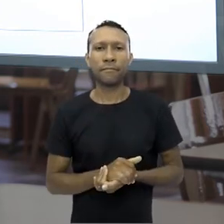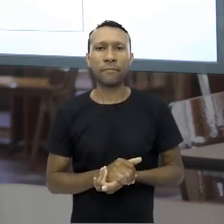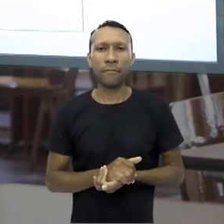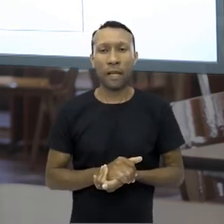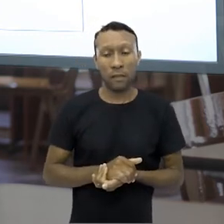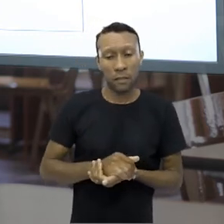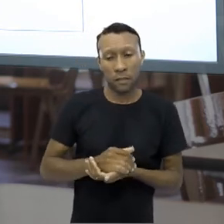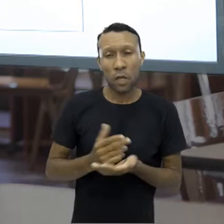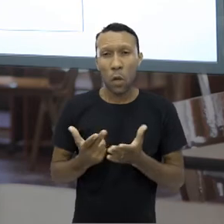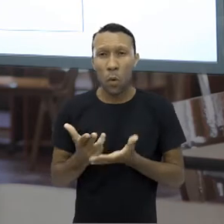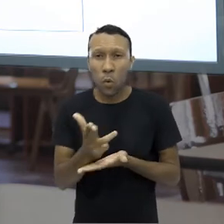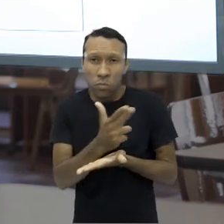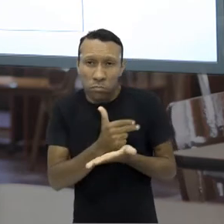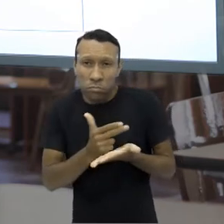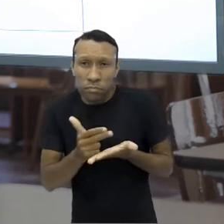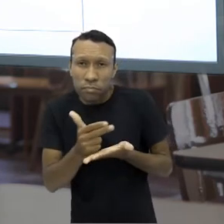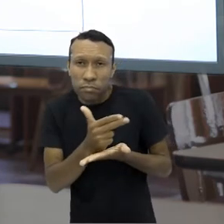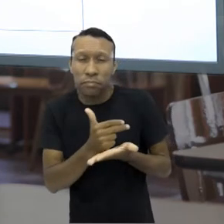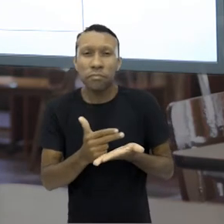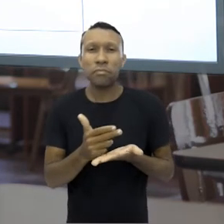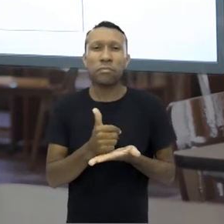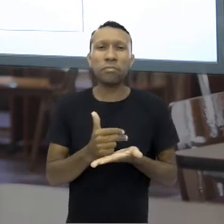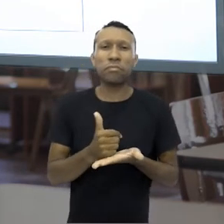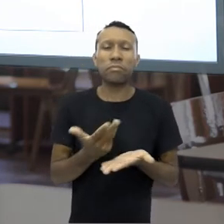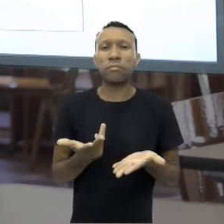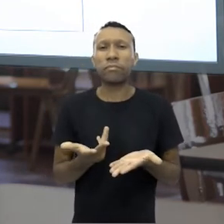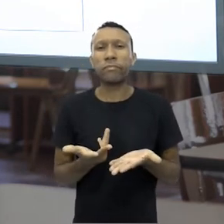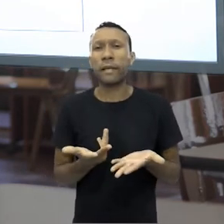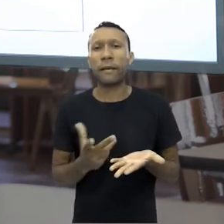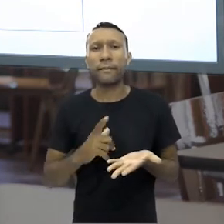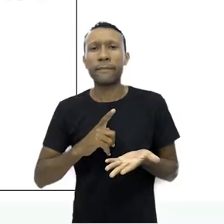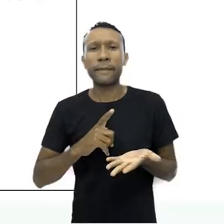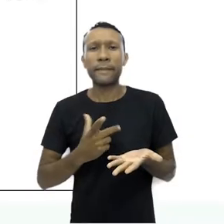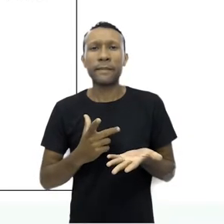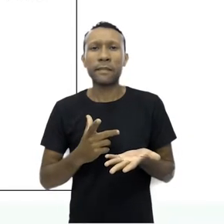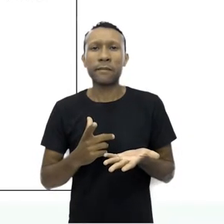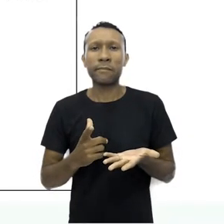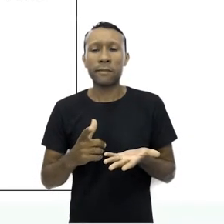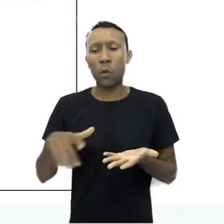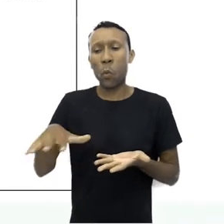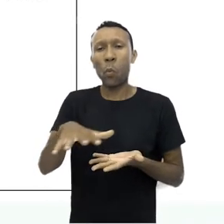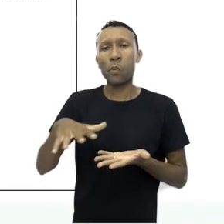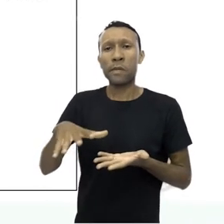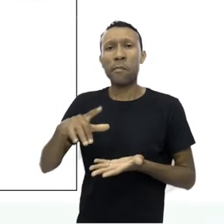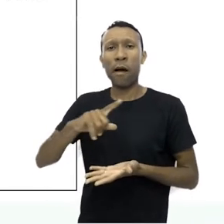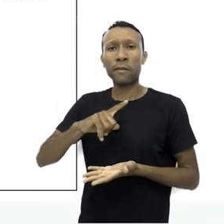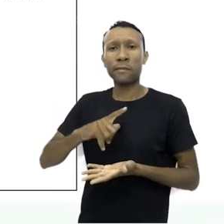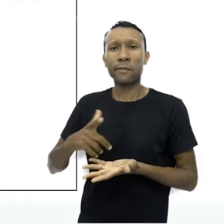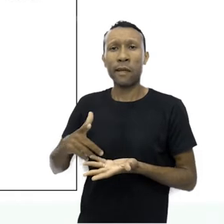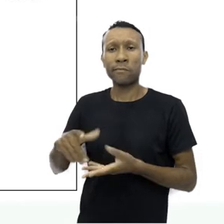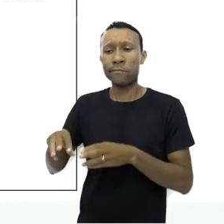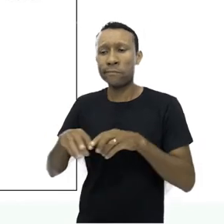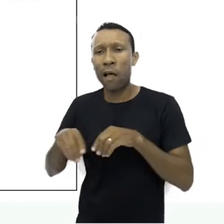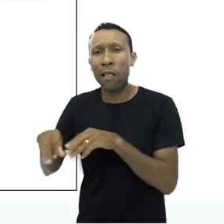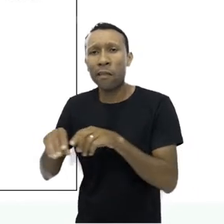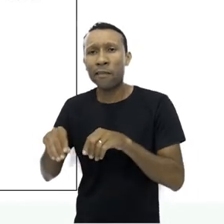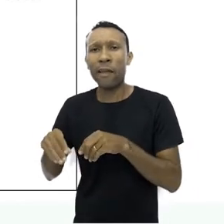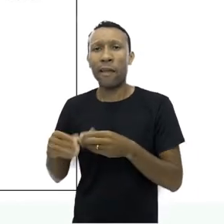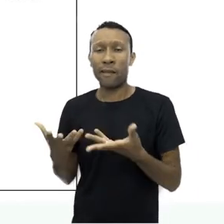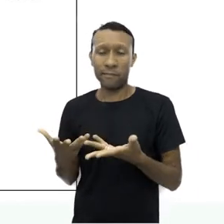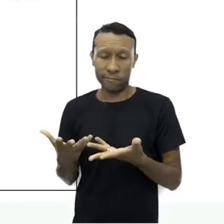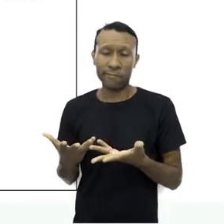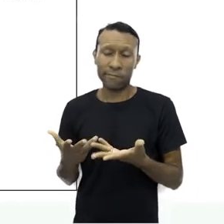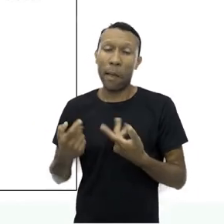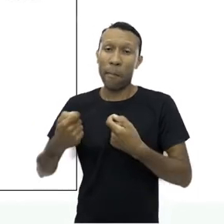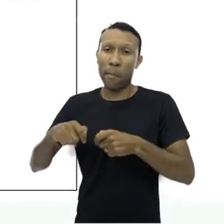essa minha planta baixa do meu desenho vai dar para me fazer no espaço do terreno que eu tenho? Então é importante eu ter as medidas do